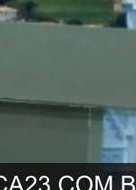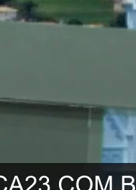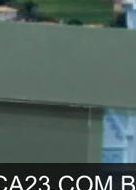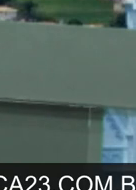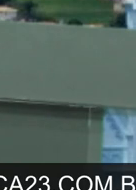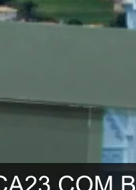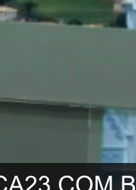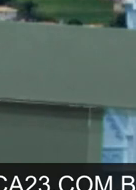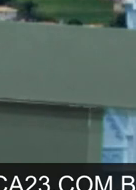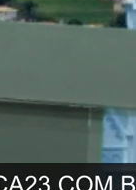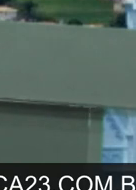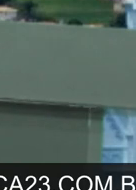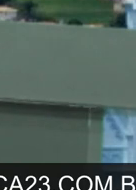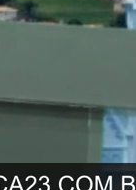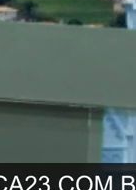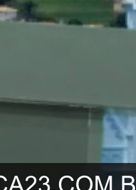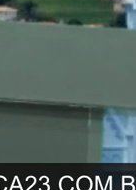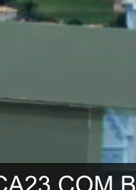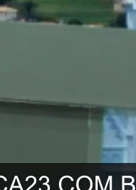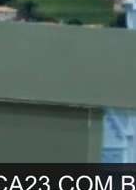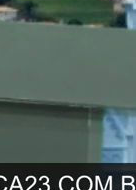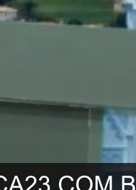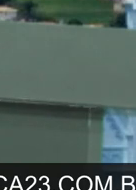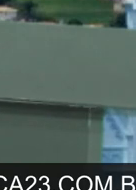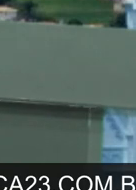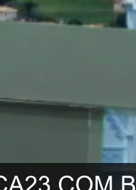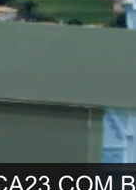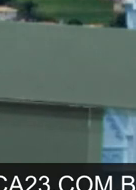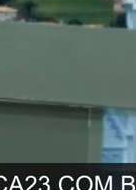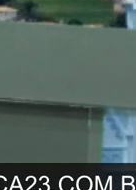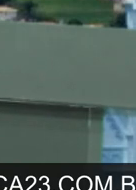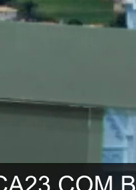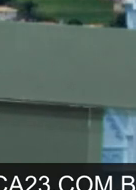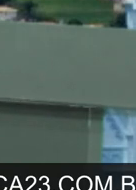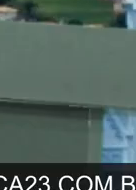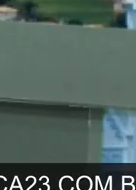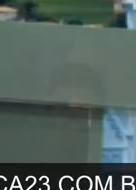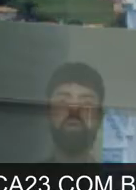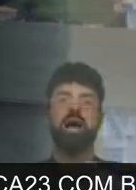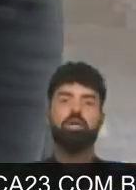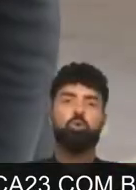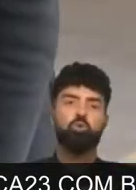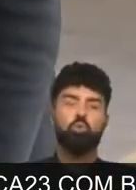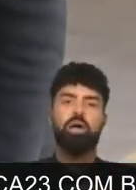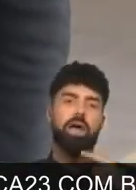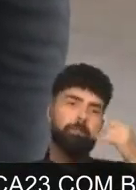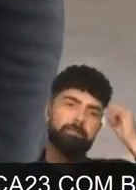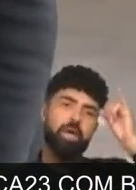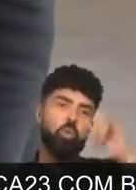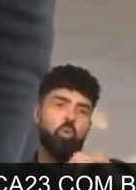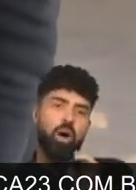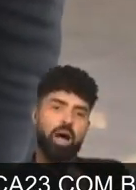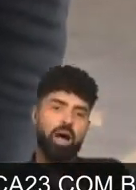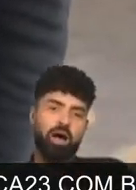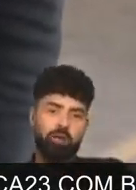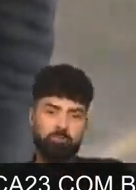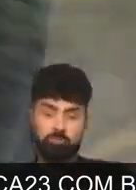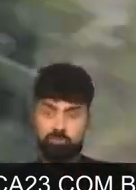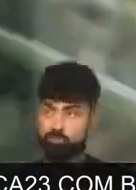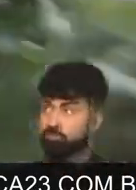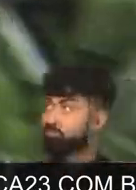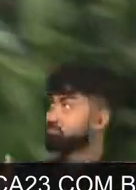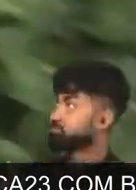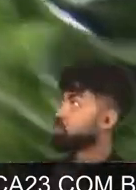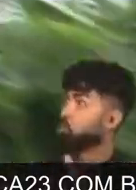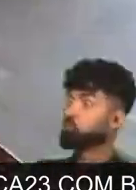agronegócio é o que mais emprega, um dos que mais emprega no Brasil. Mostra com orgulho os 63